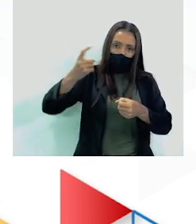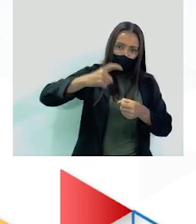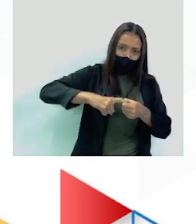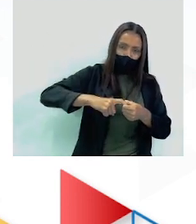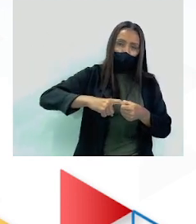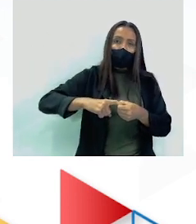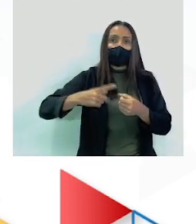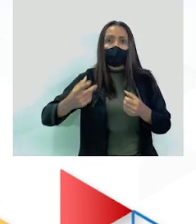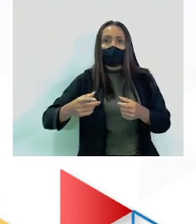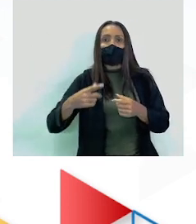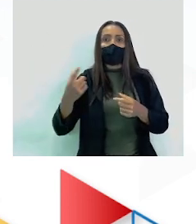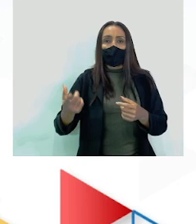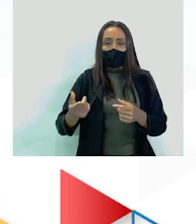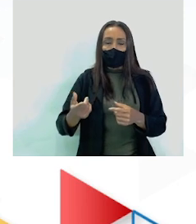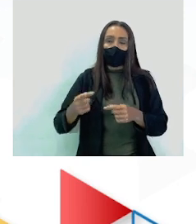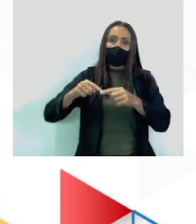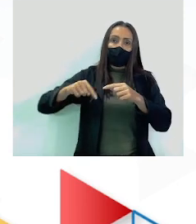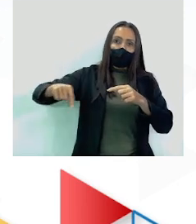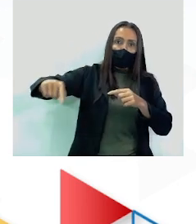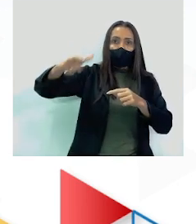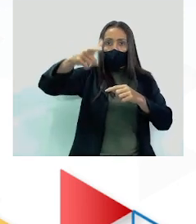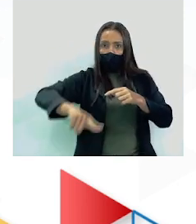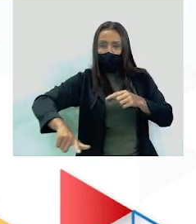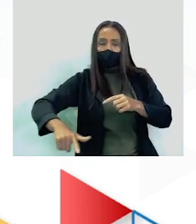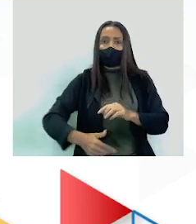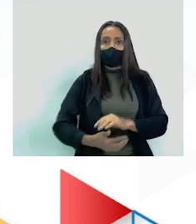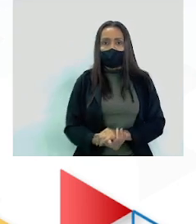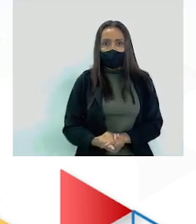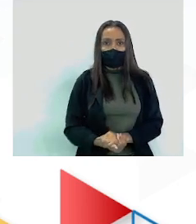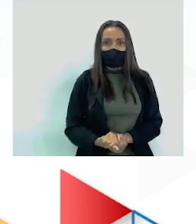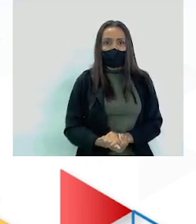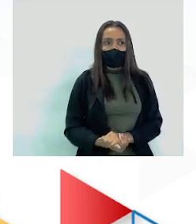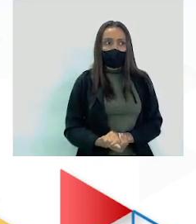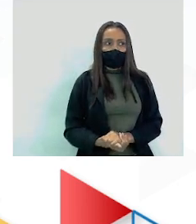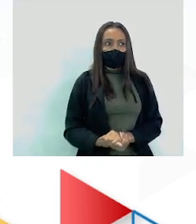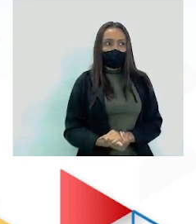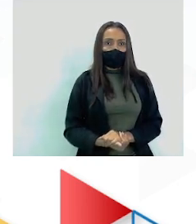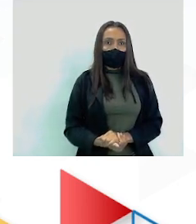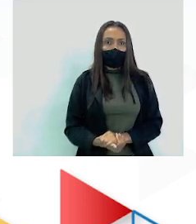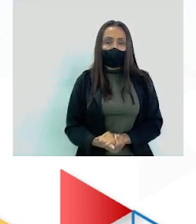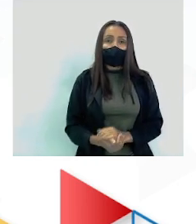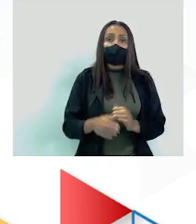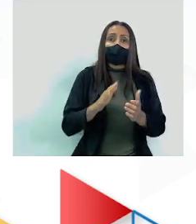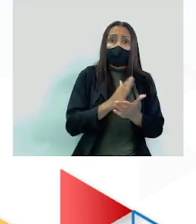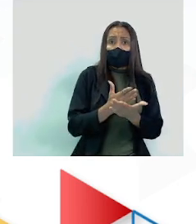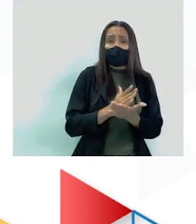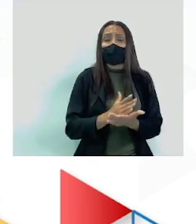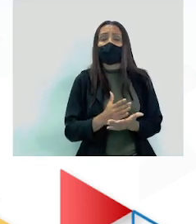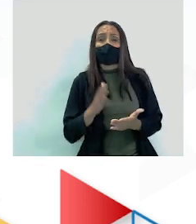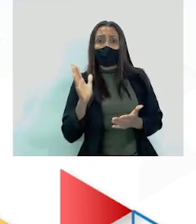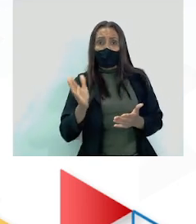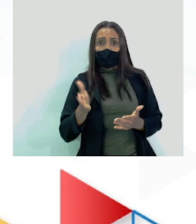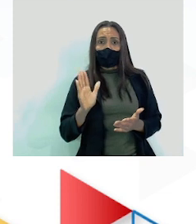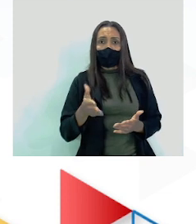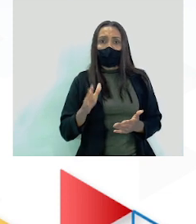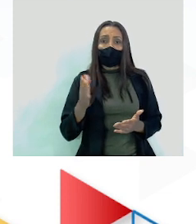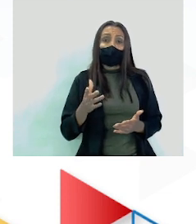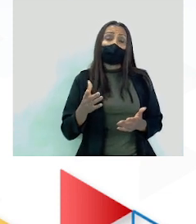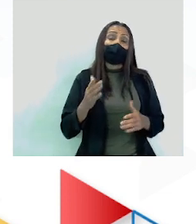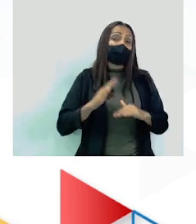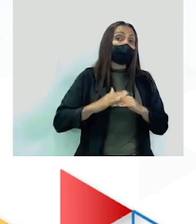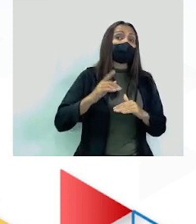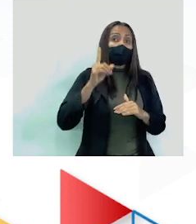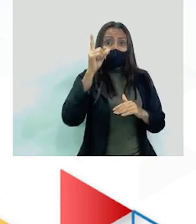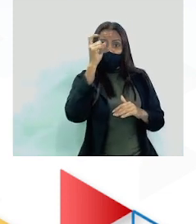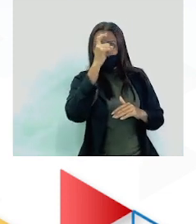de se perder para poder seguir aquela trilha lá pré-determinada, né? Tem algumas que já são as trilhas um pouco mais